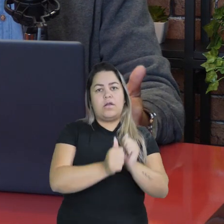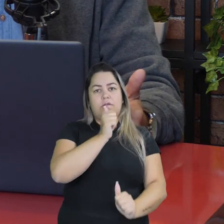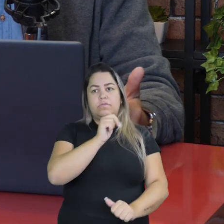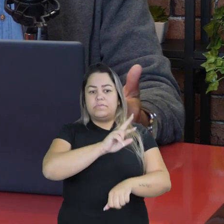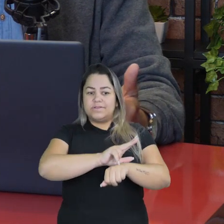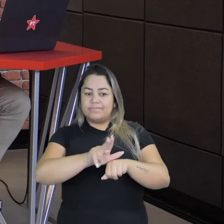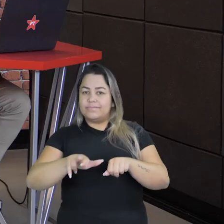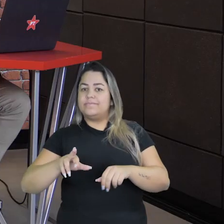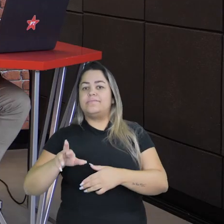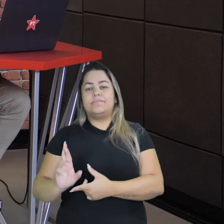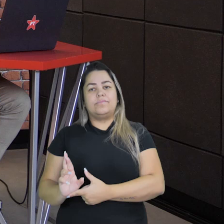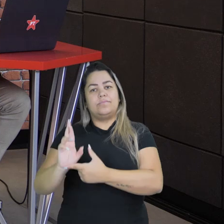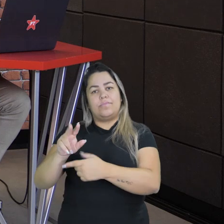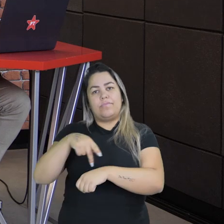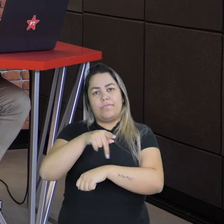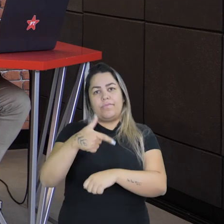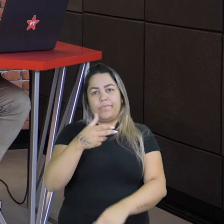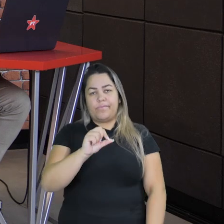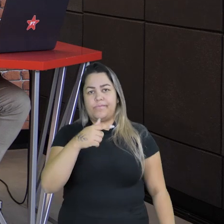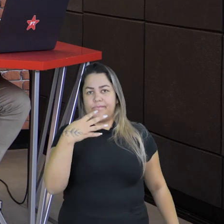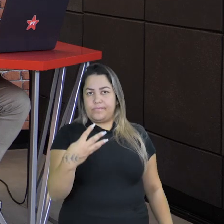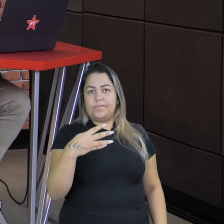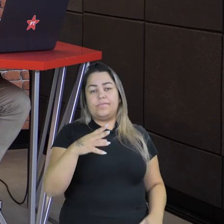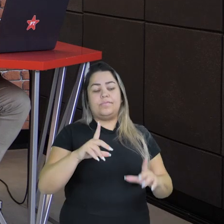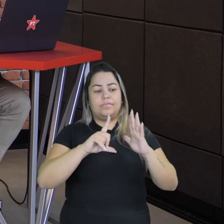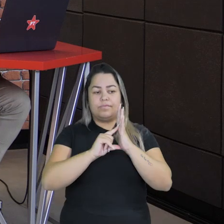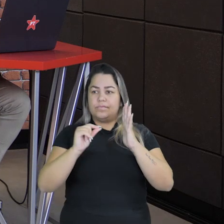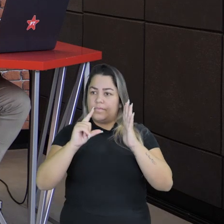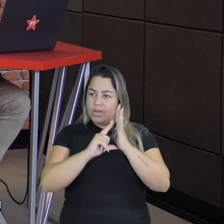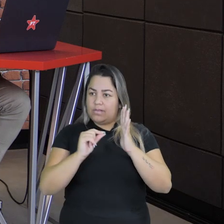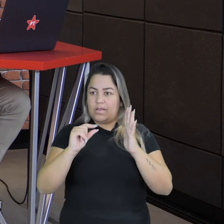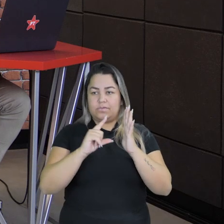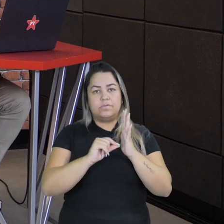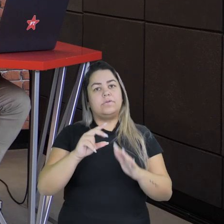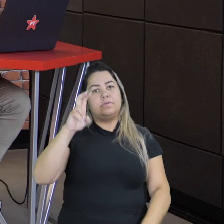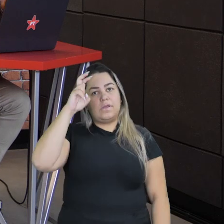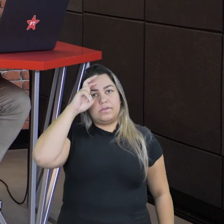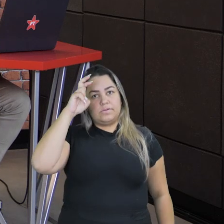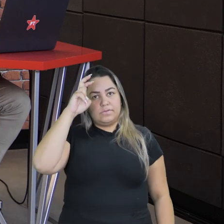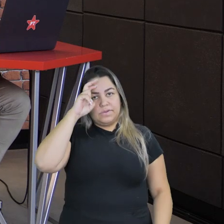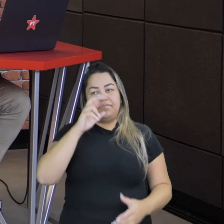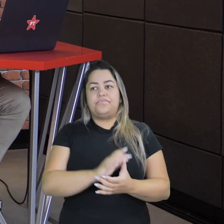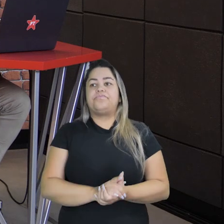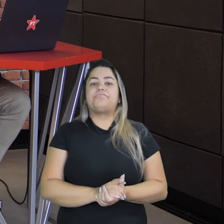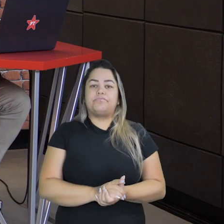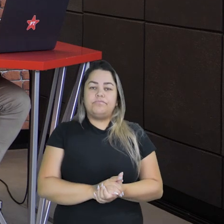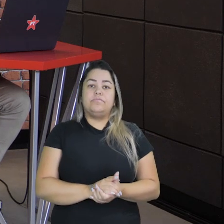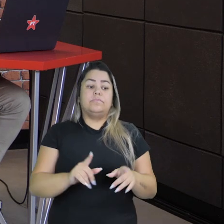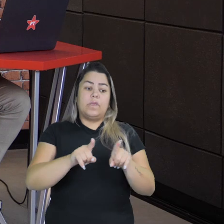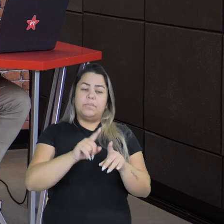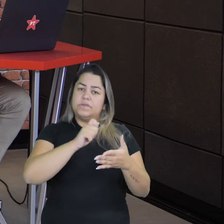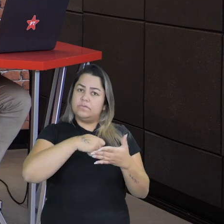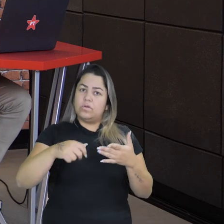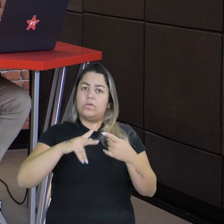e paralímpicos que representarão nos Jogos de Paris 2024 no Palácio do Planalto na quinta,